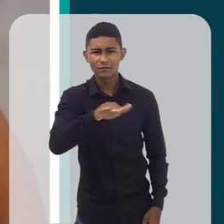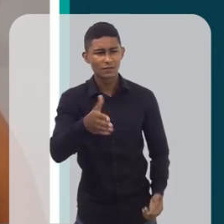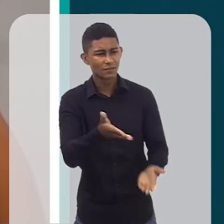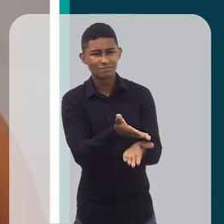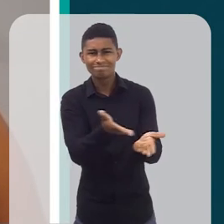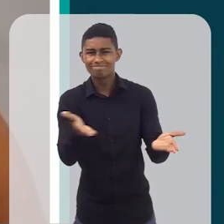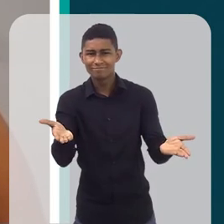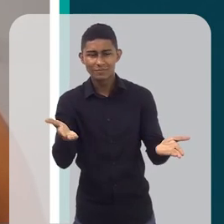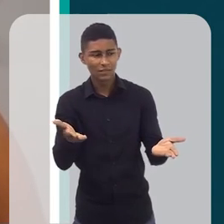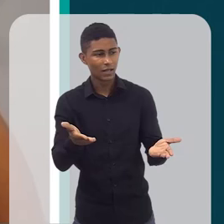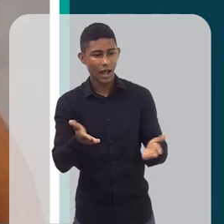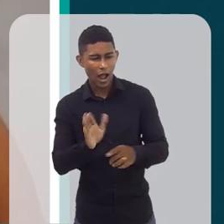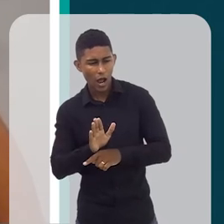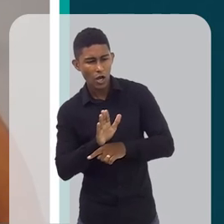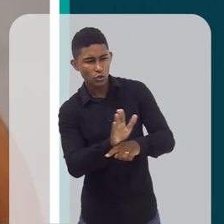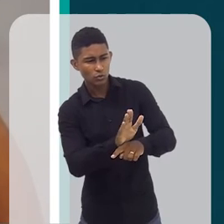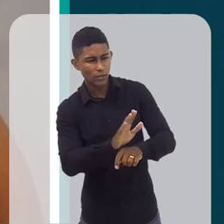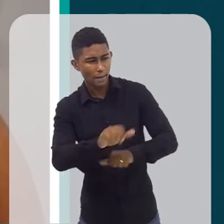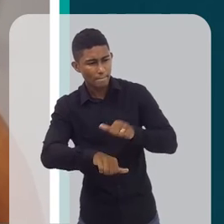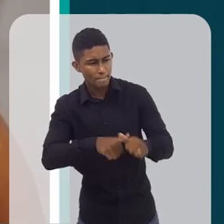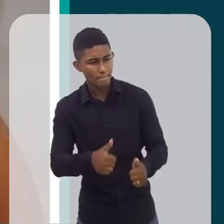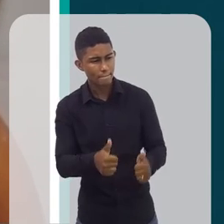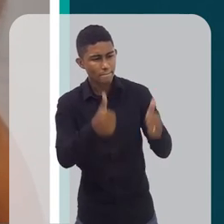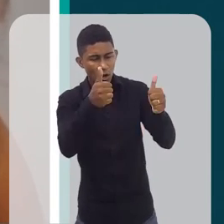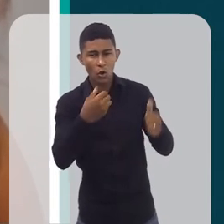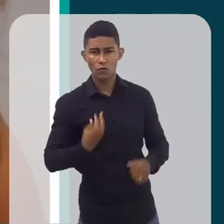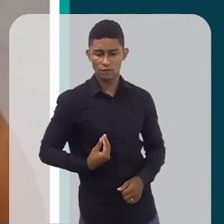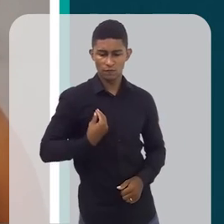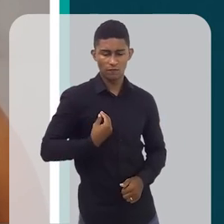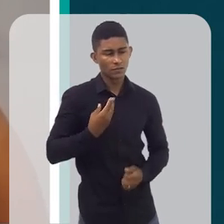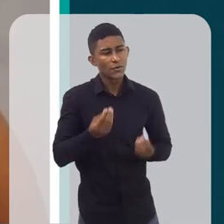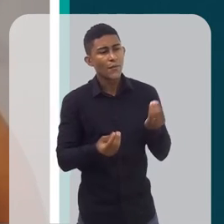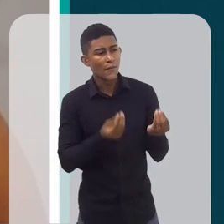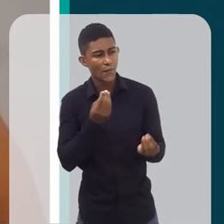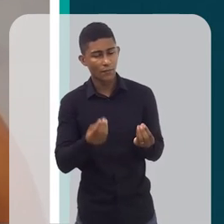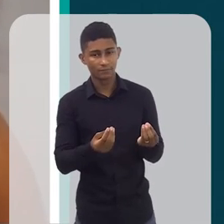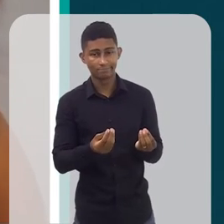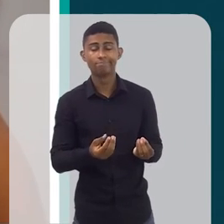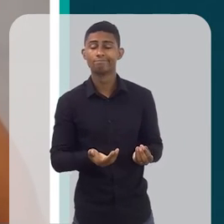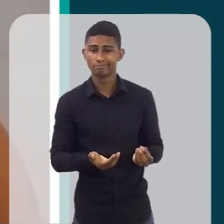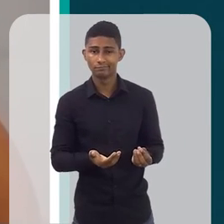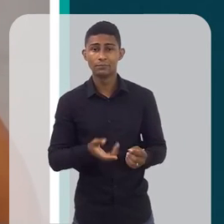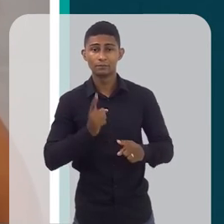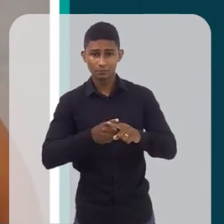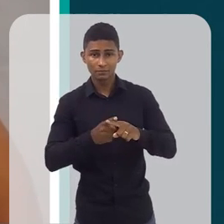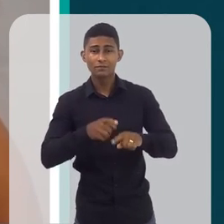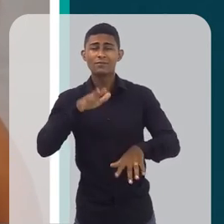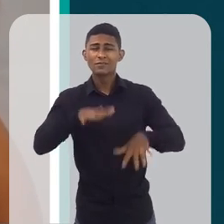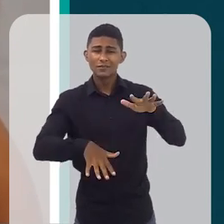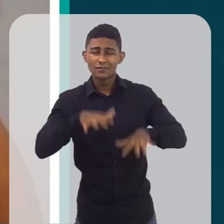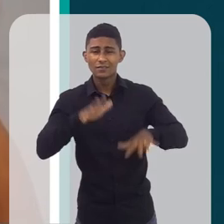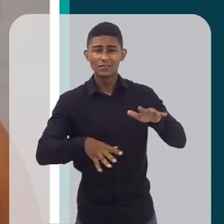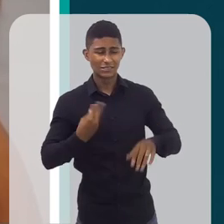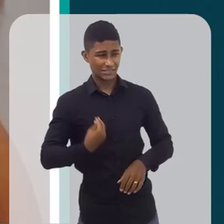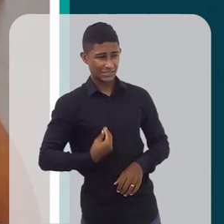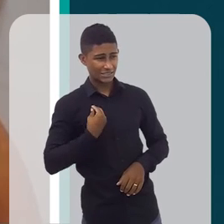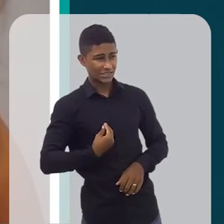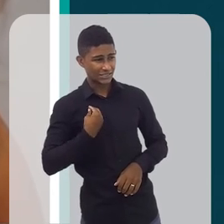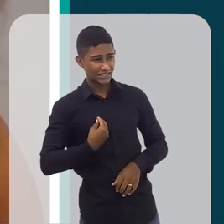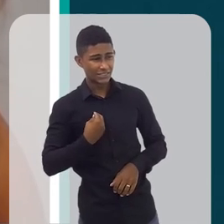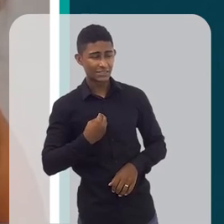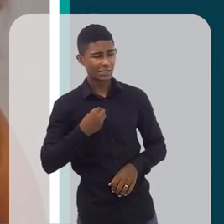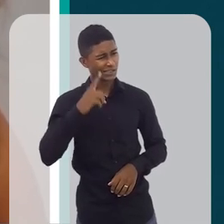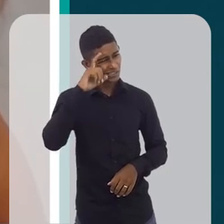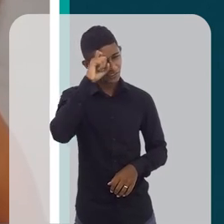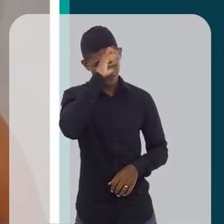as crianças, a mudança, né, do nosso estilo de vida, porque às vezes a gente acaba se envolvendo aí num estilo de vida.